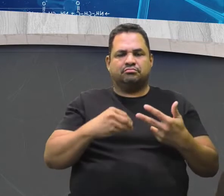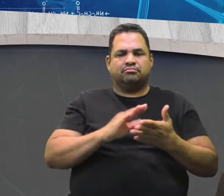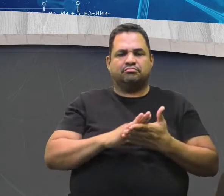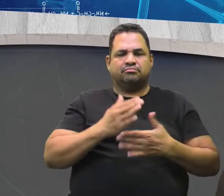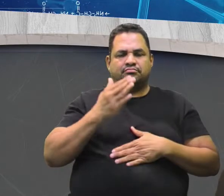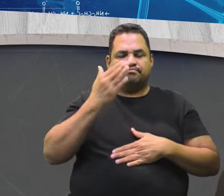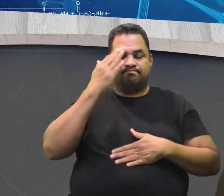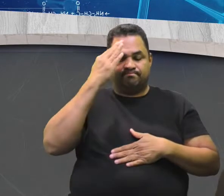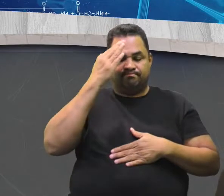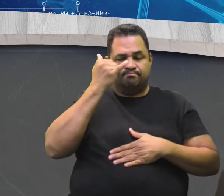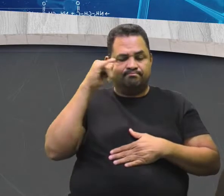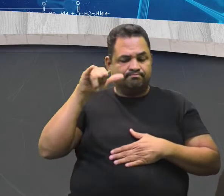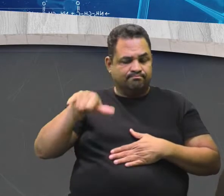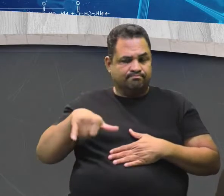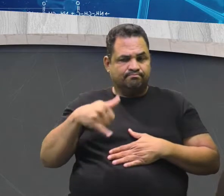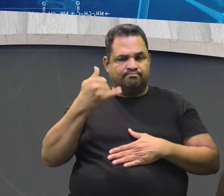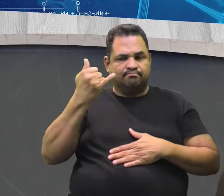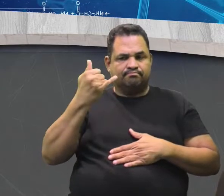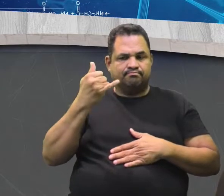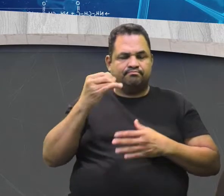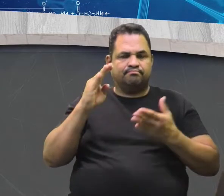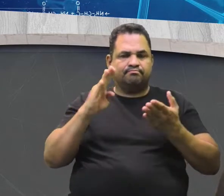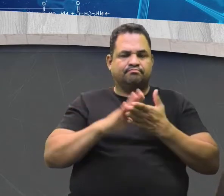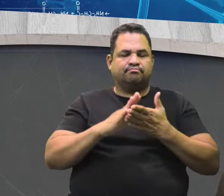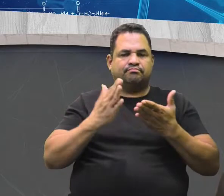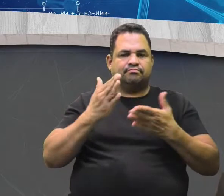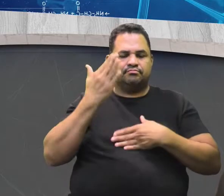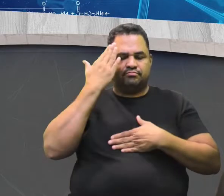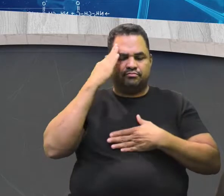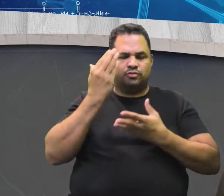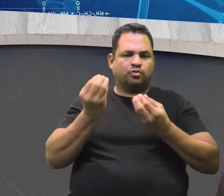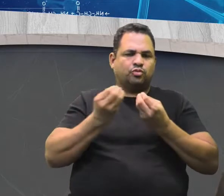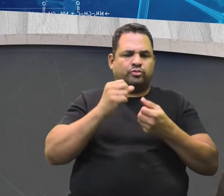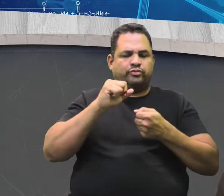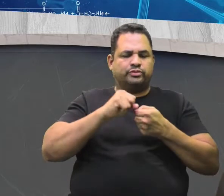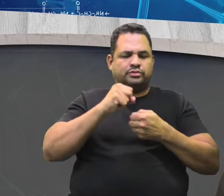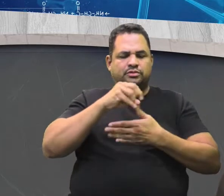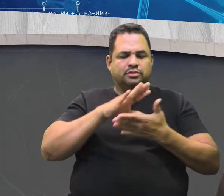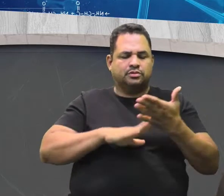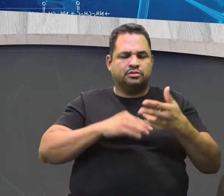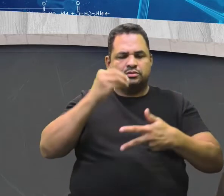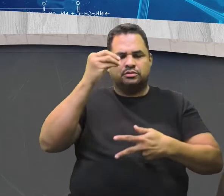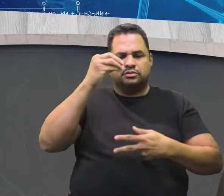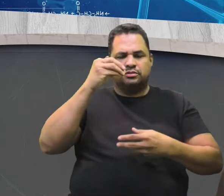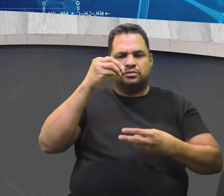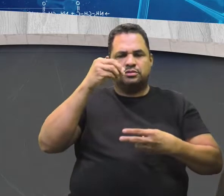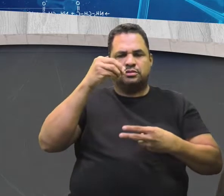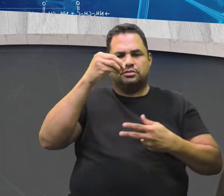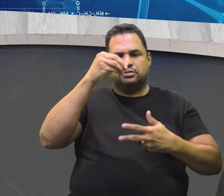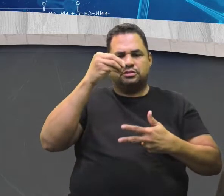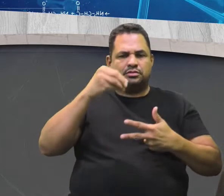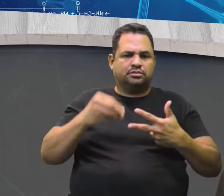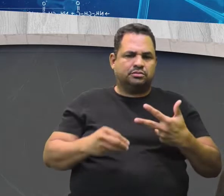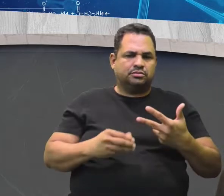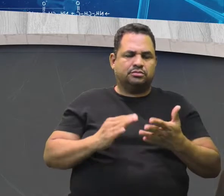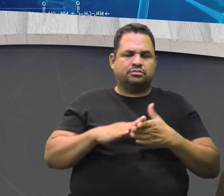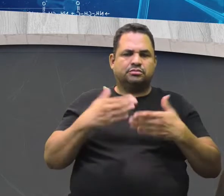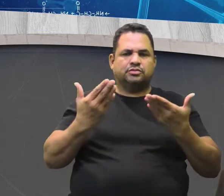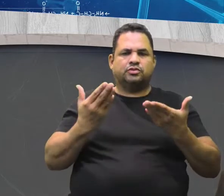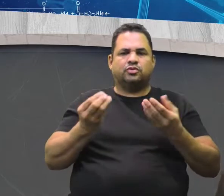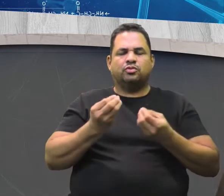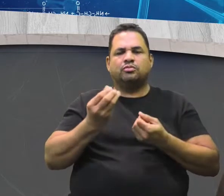para entender como funciona a resolução das questões do Enem. Como você deve interpretar